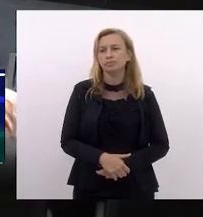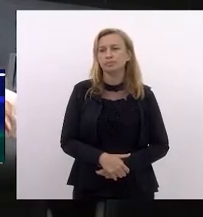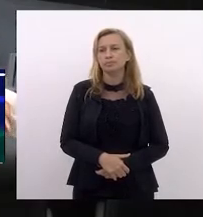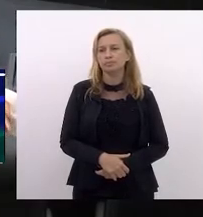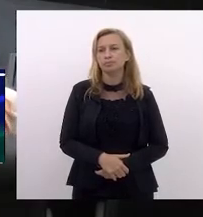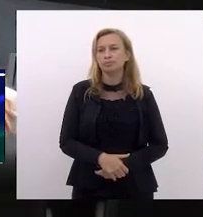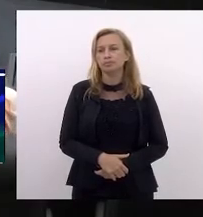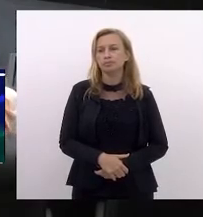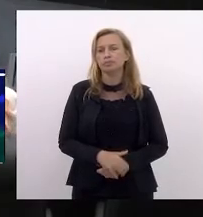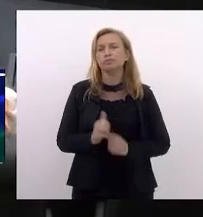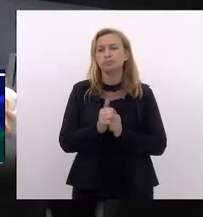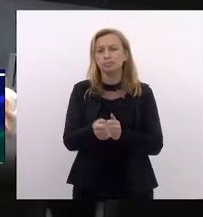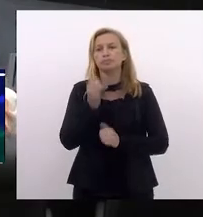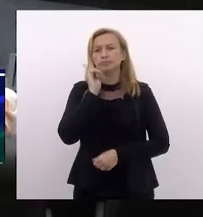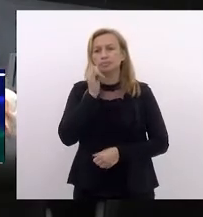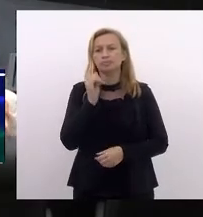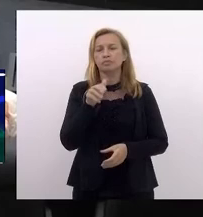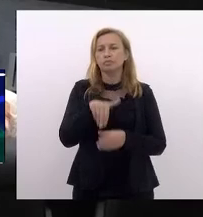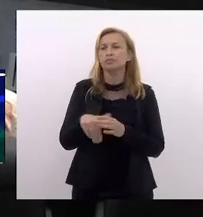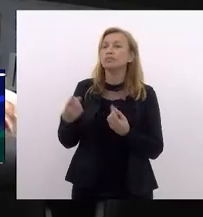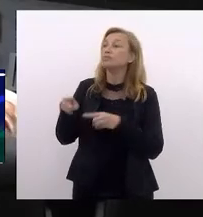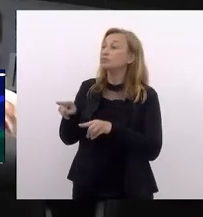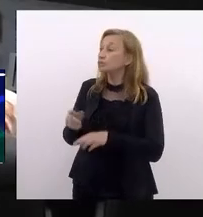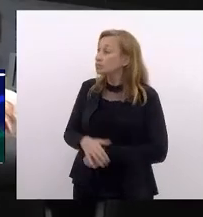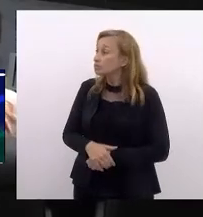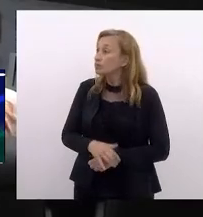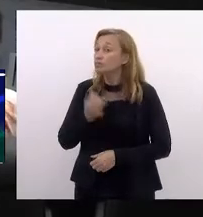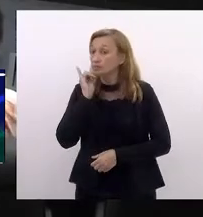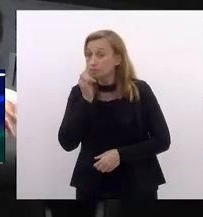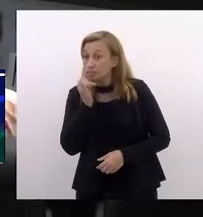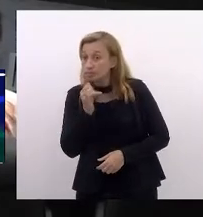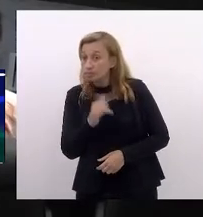quem tá acompanhando o relator voto divergente relator